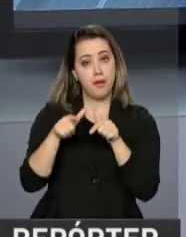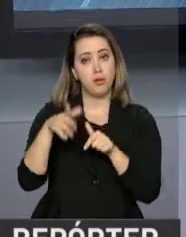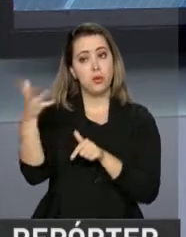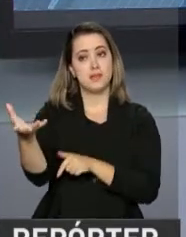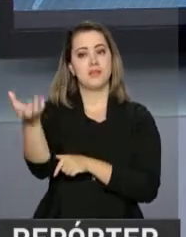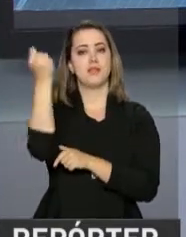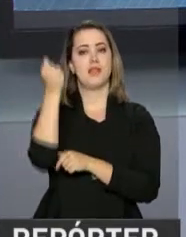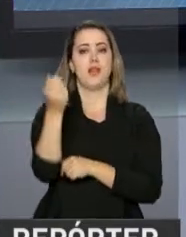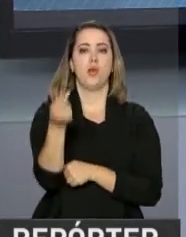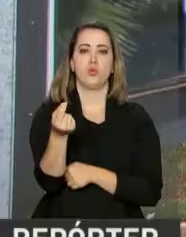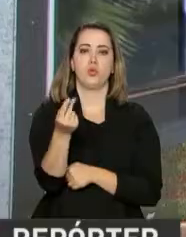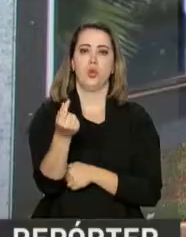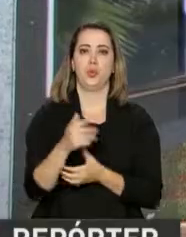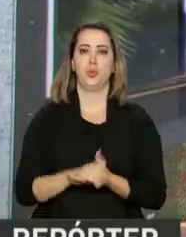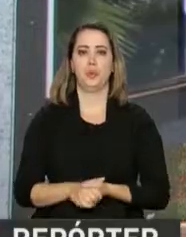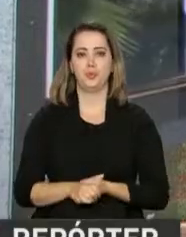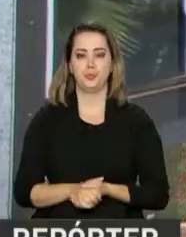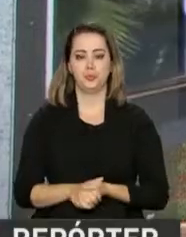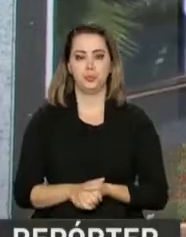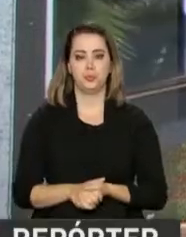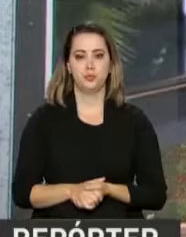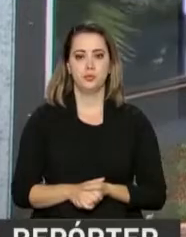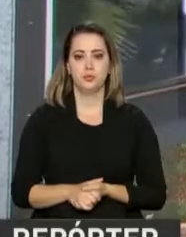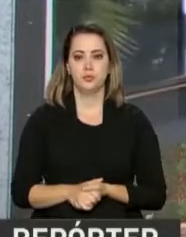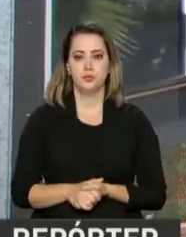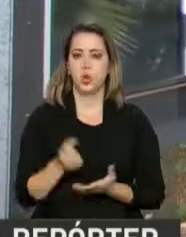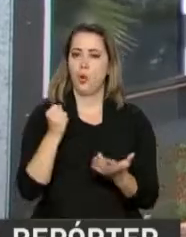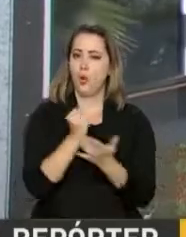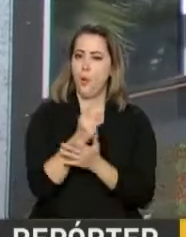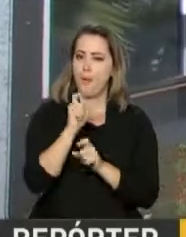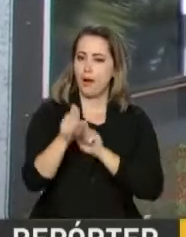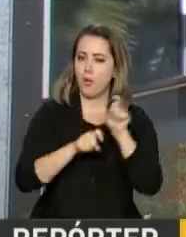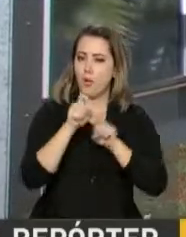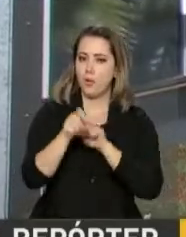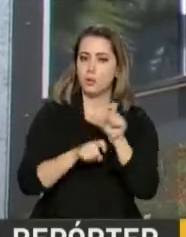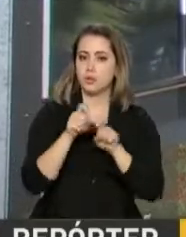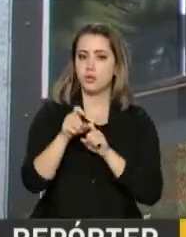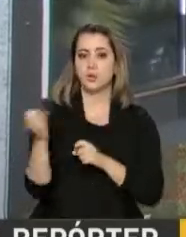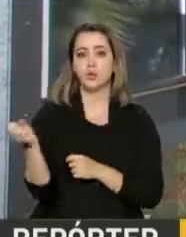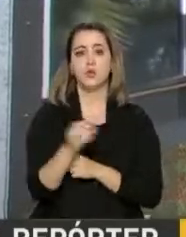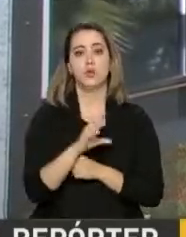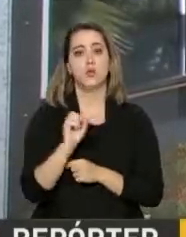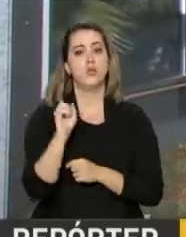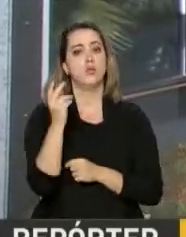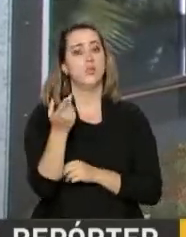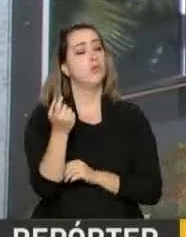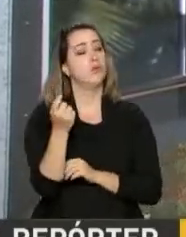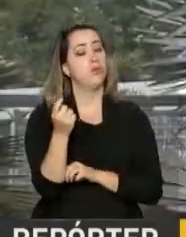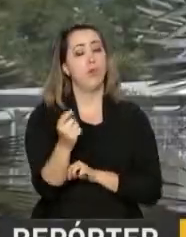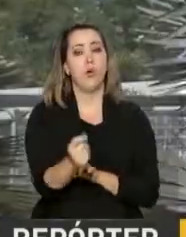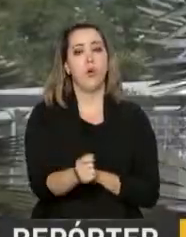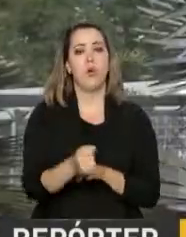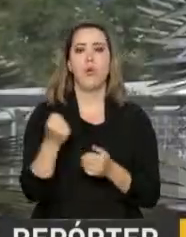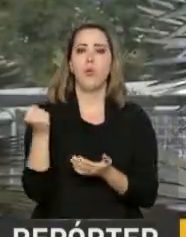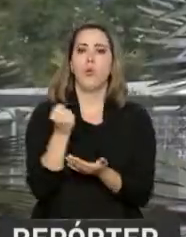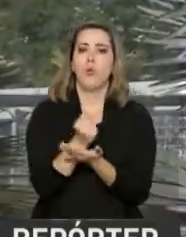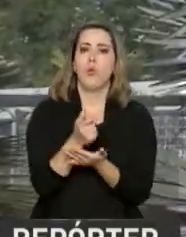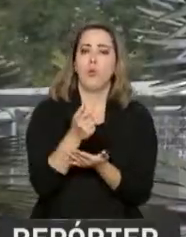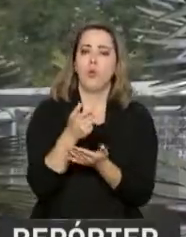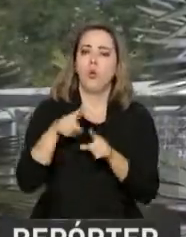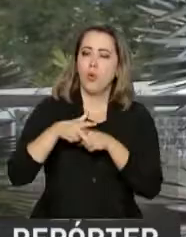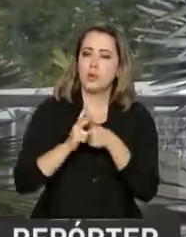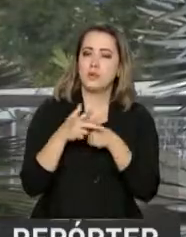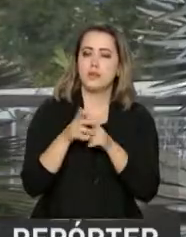benefício comprar um computador novo ou consertar o antigo isso é o que a